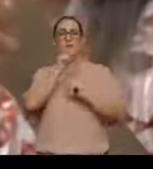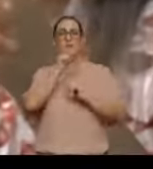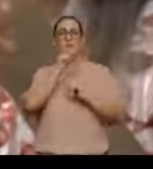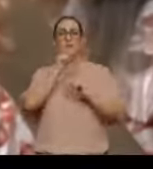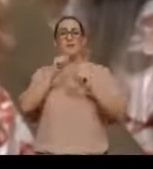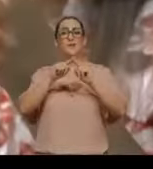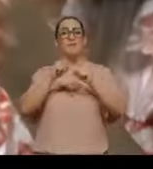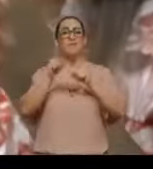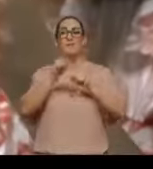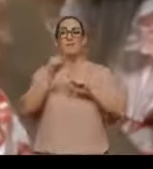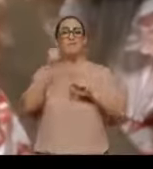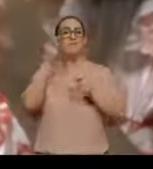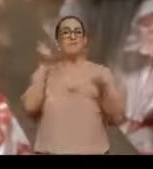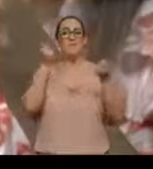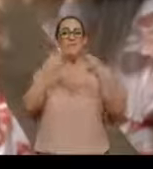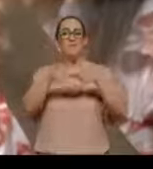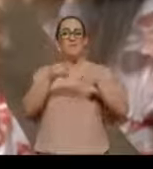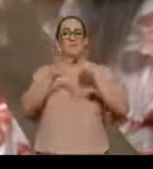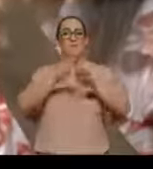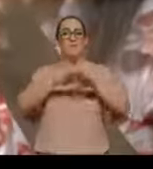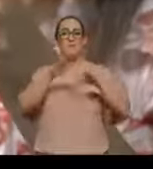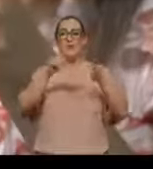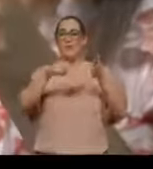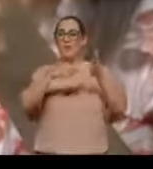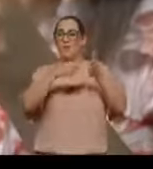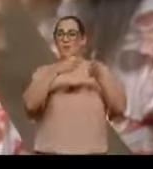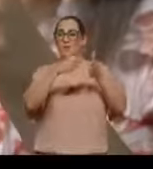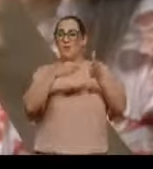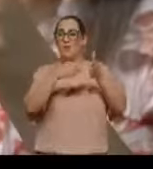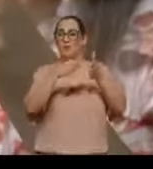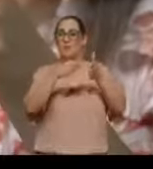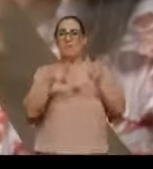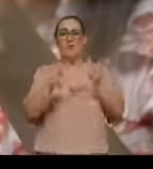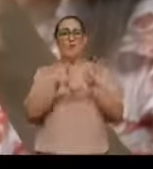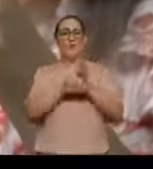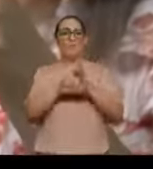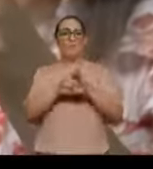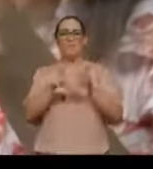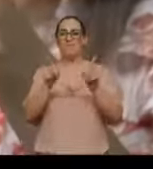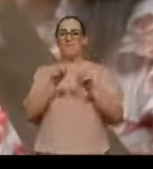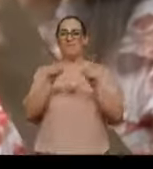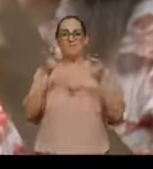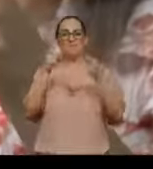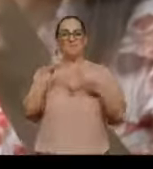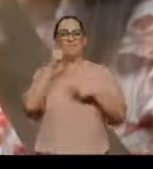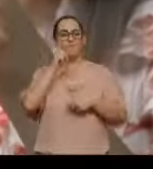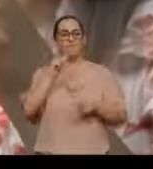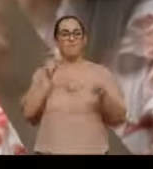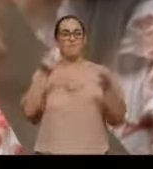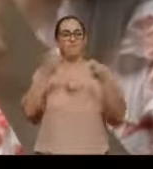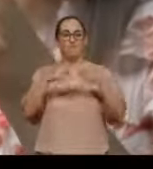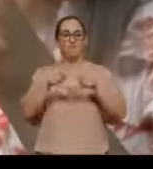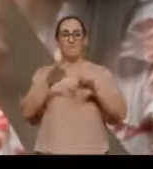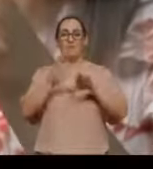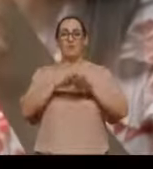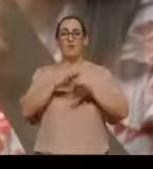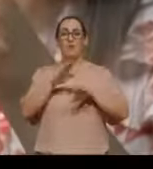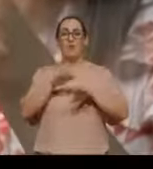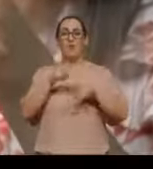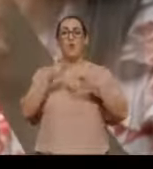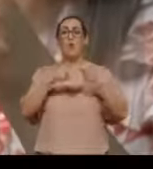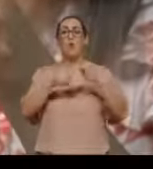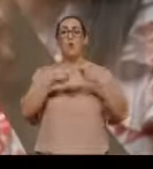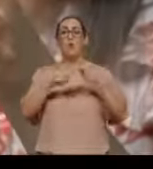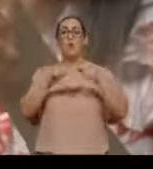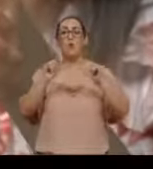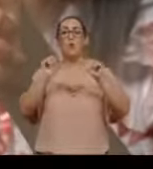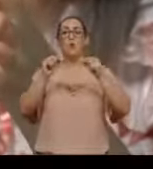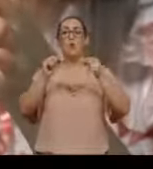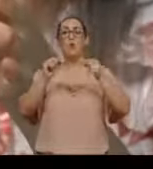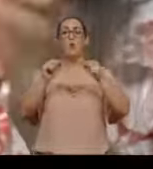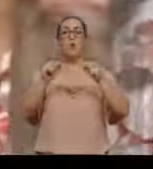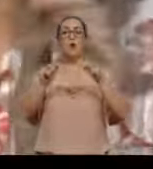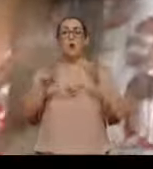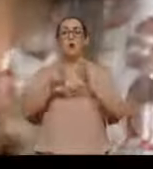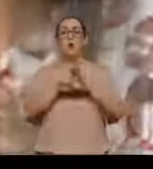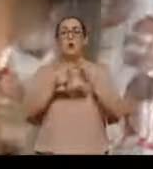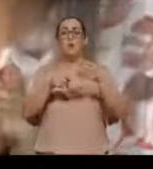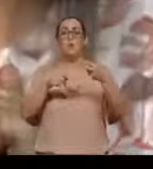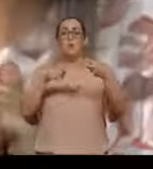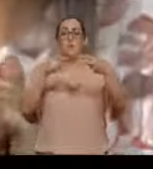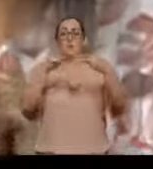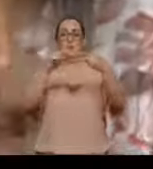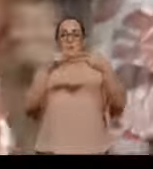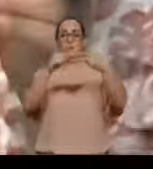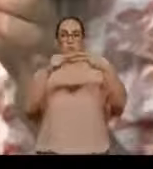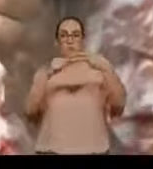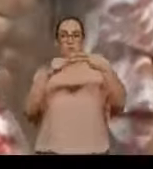não consigo girar eles. Observe que eu não consigo fazer o mesmo tipo de rotação que estava na